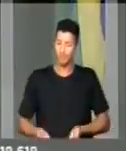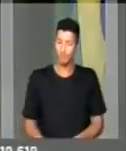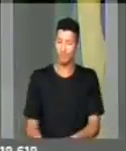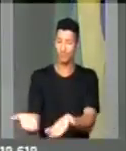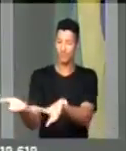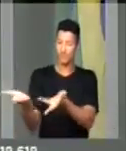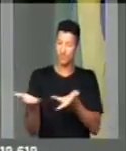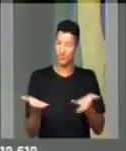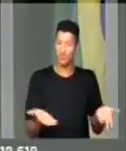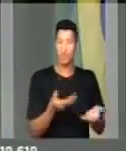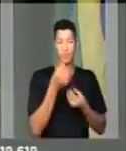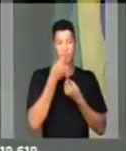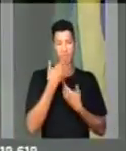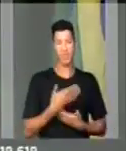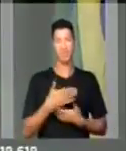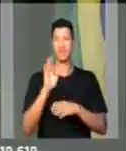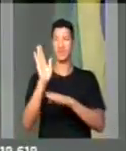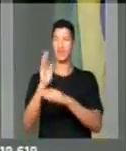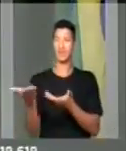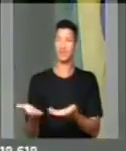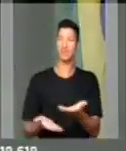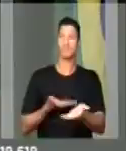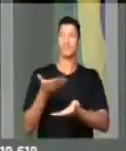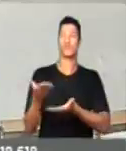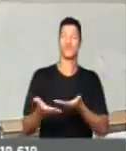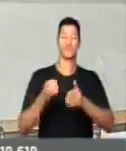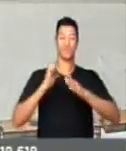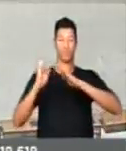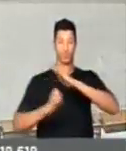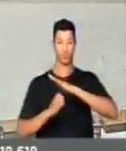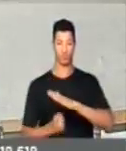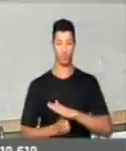no Palácio, tratando os